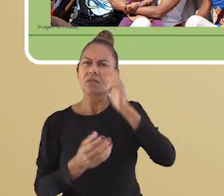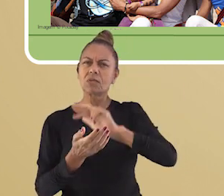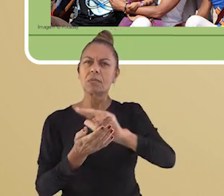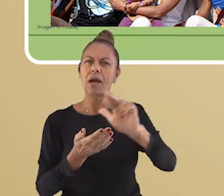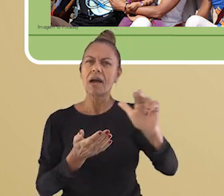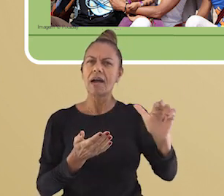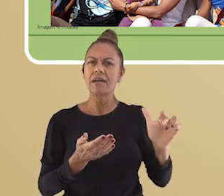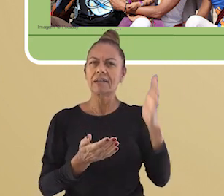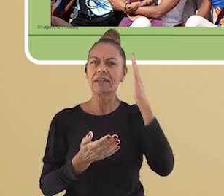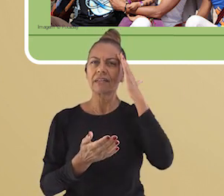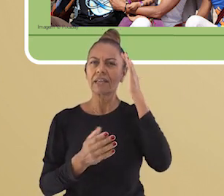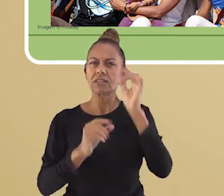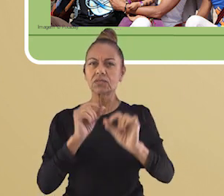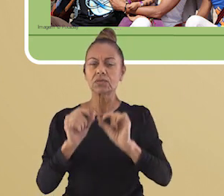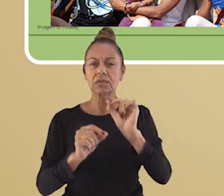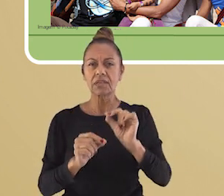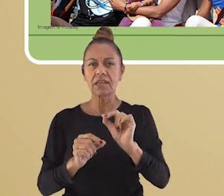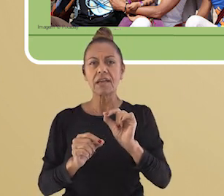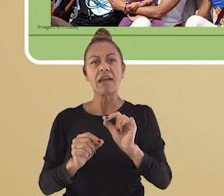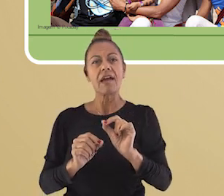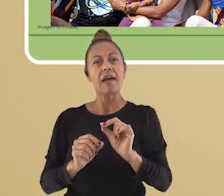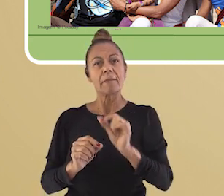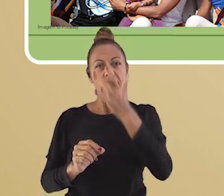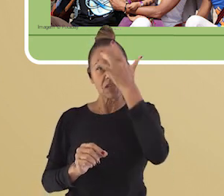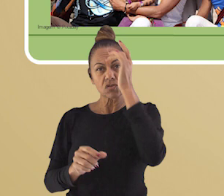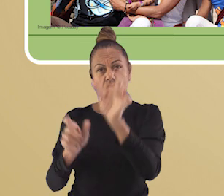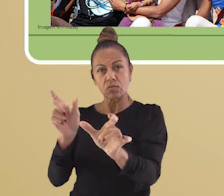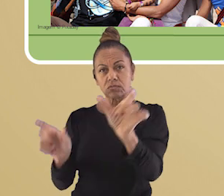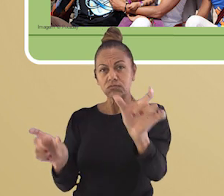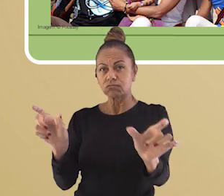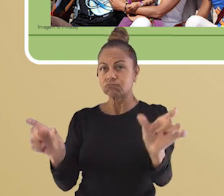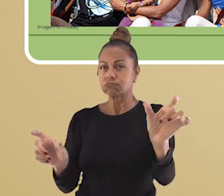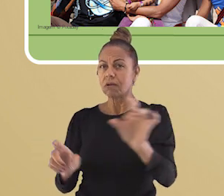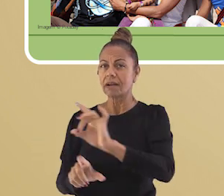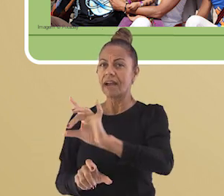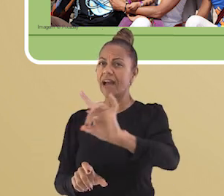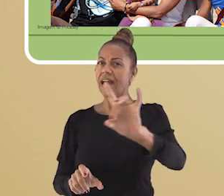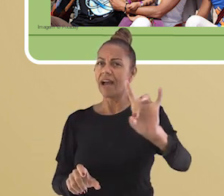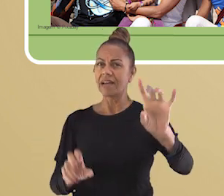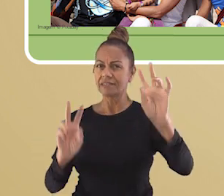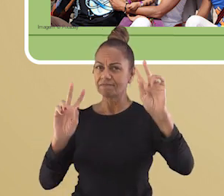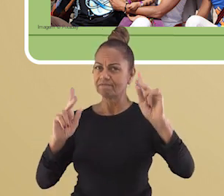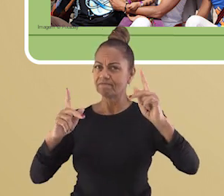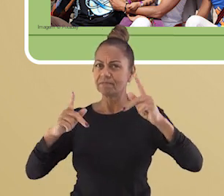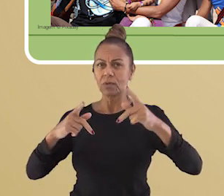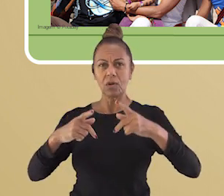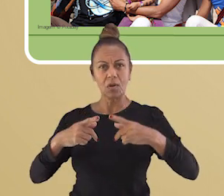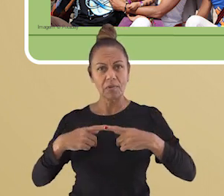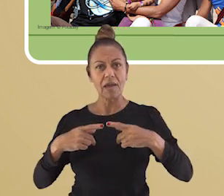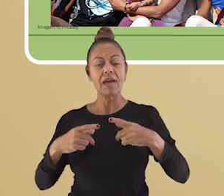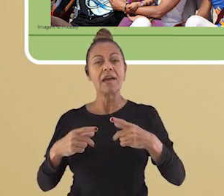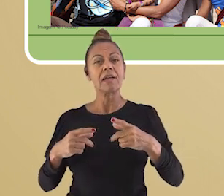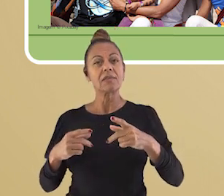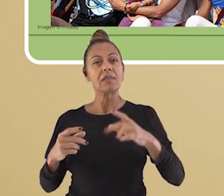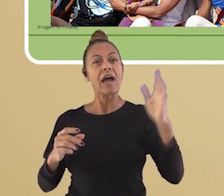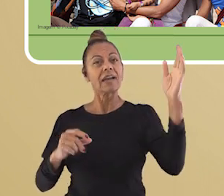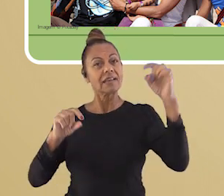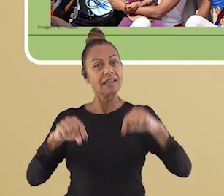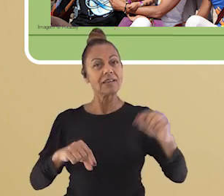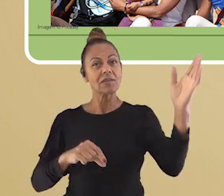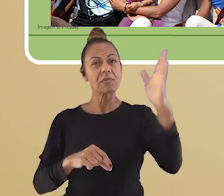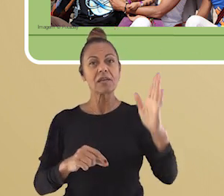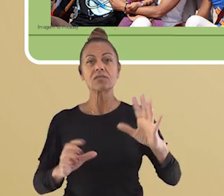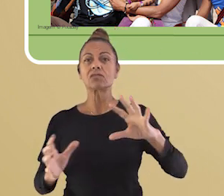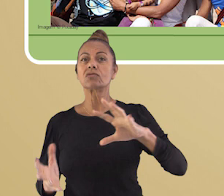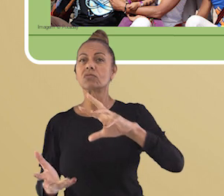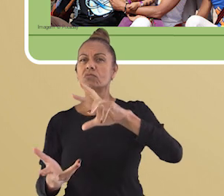compreende as diferenças e individualidades, já que a nossa sociedade, no Brasil e no mundo, não se